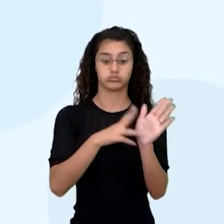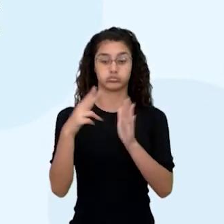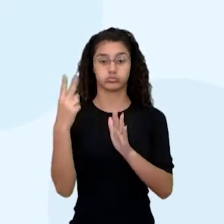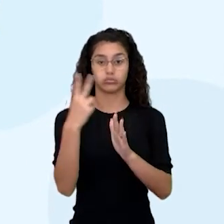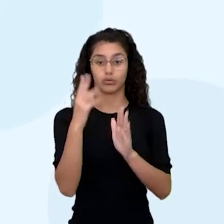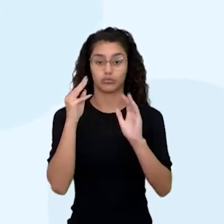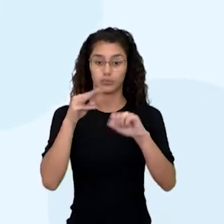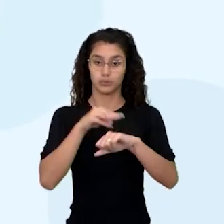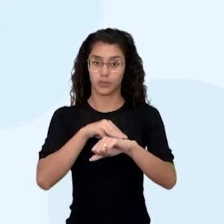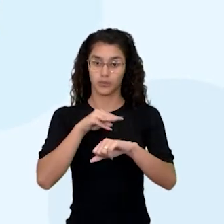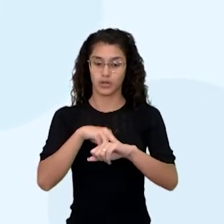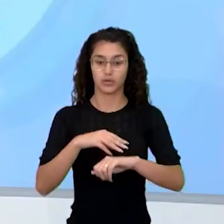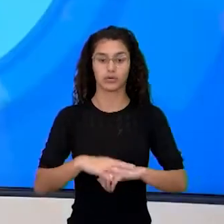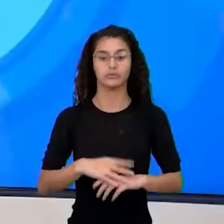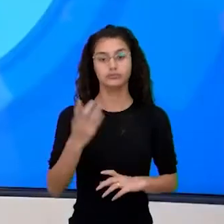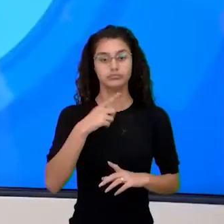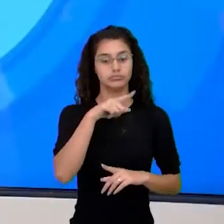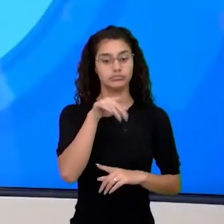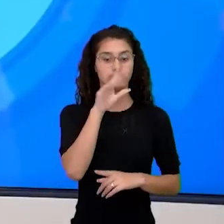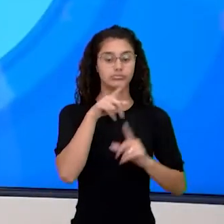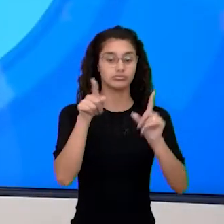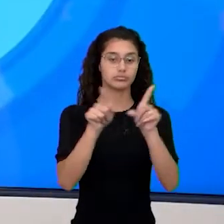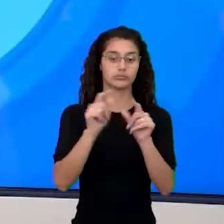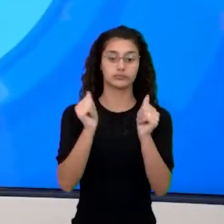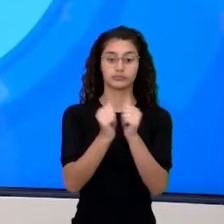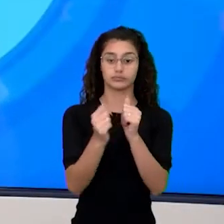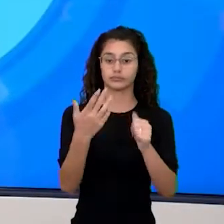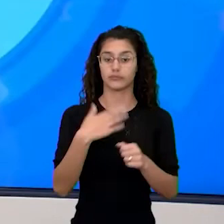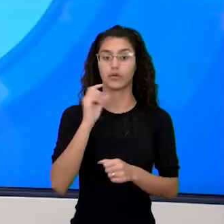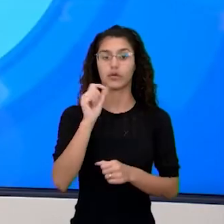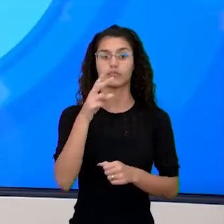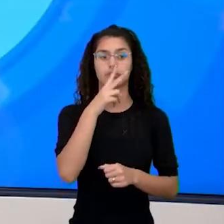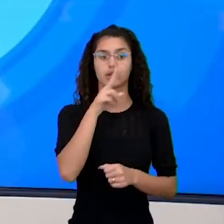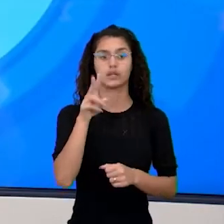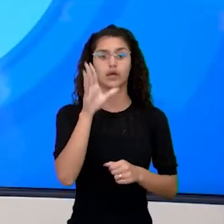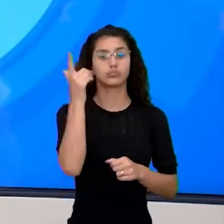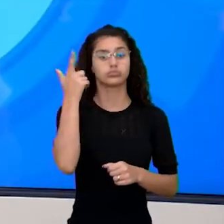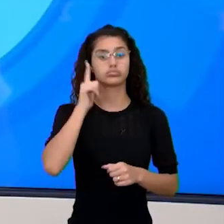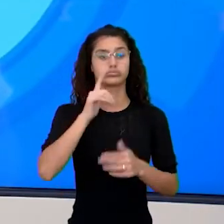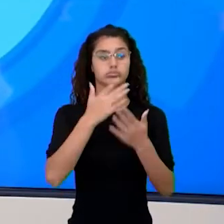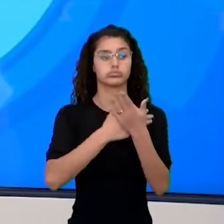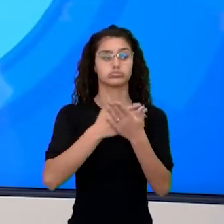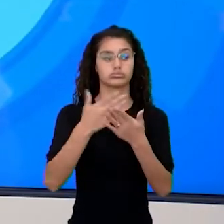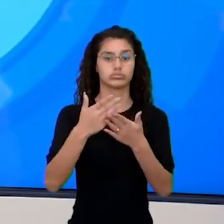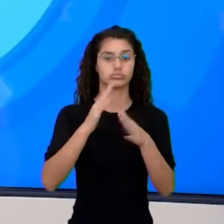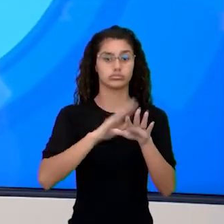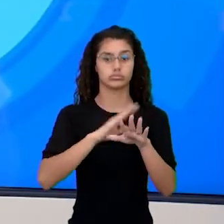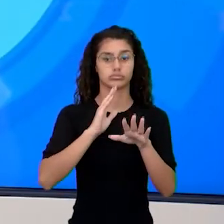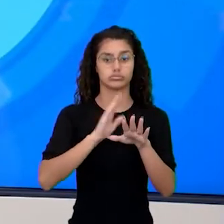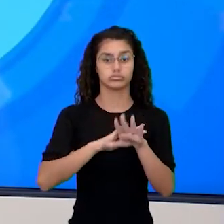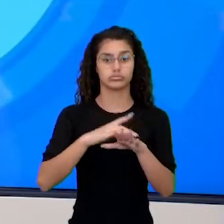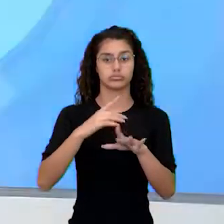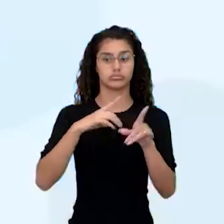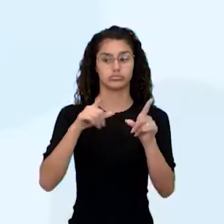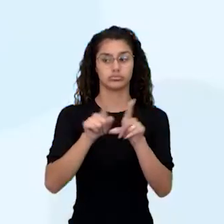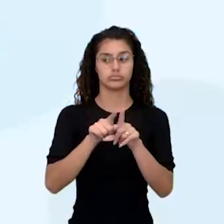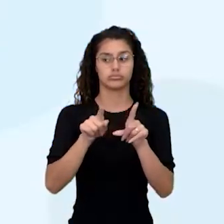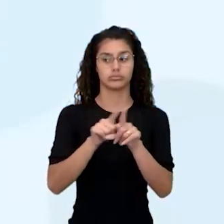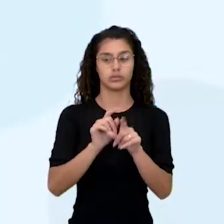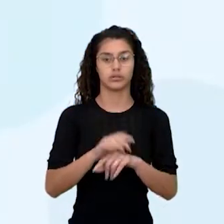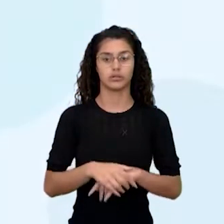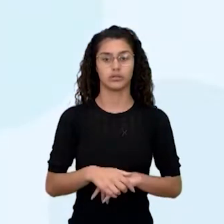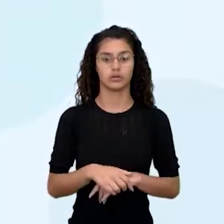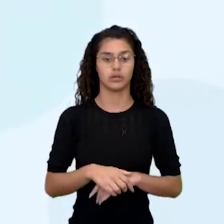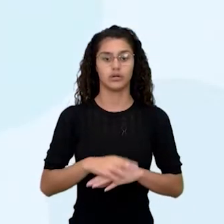parte. Na segunda parte, eu quero que você fale aí sobre o que você conseguiu recapitular, o que está acontecendo na sua escola.